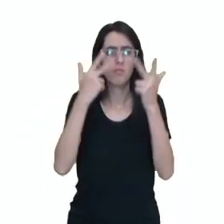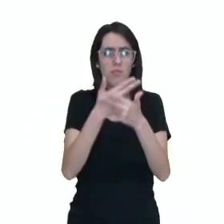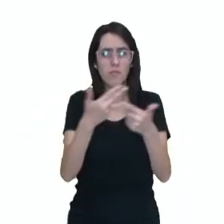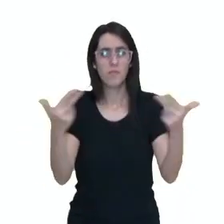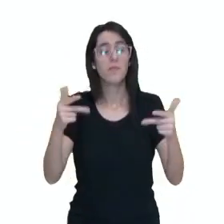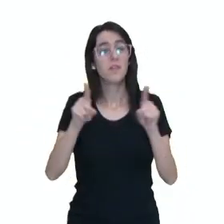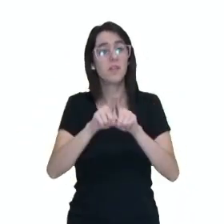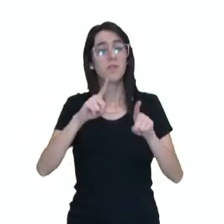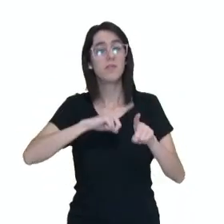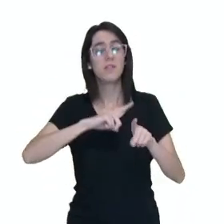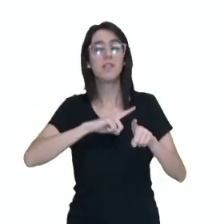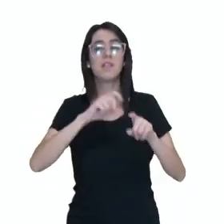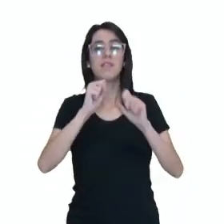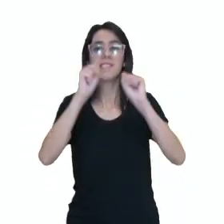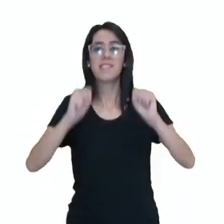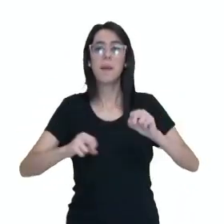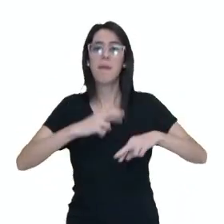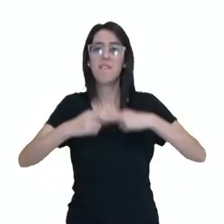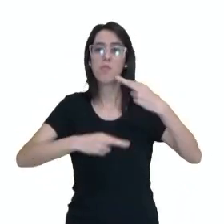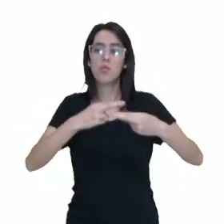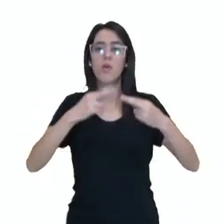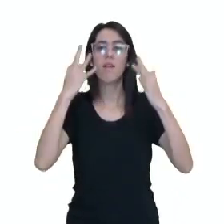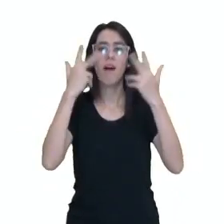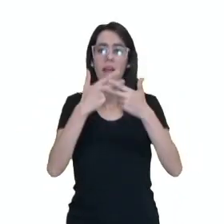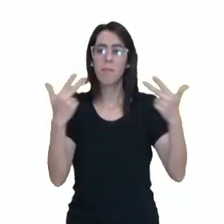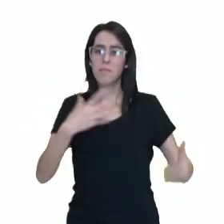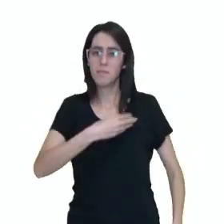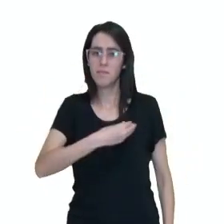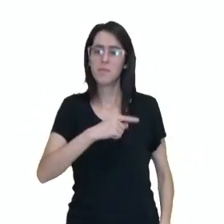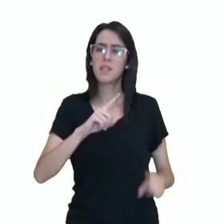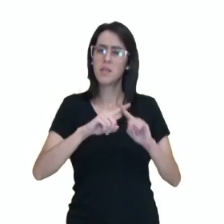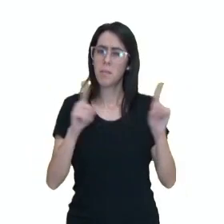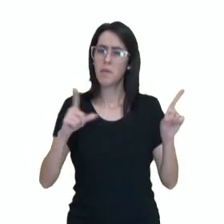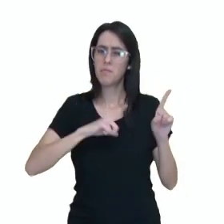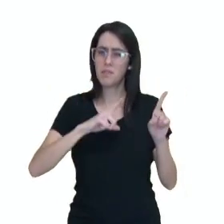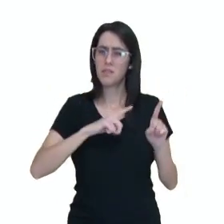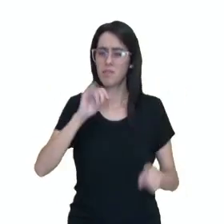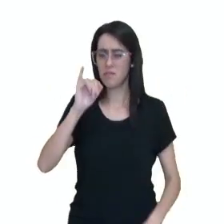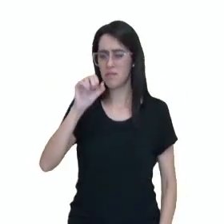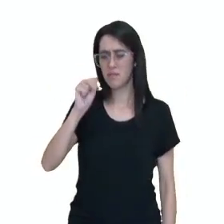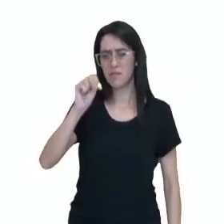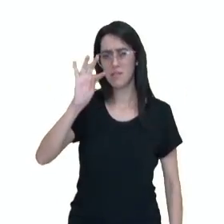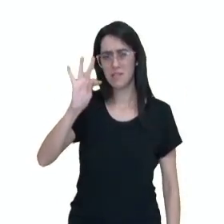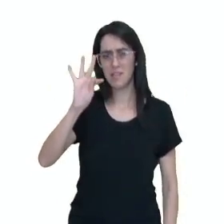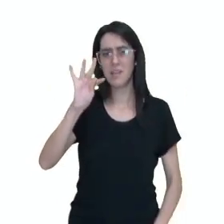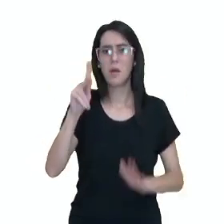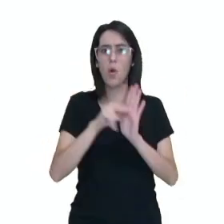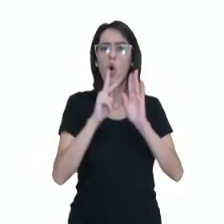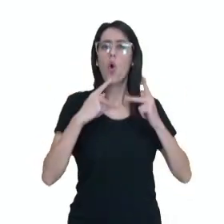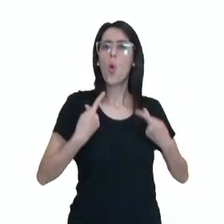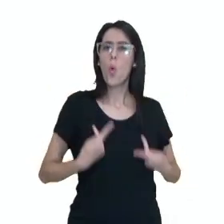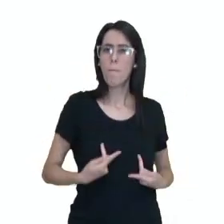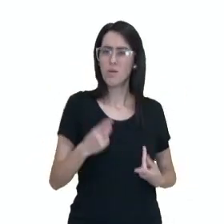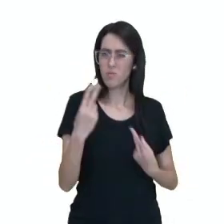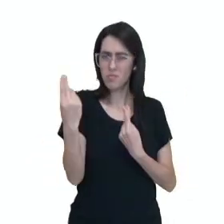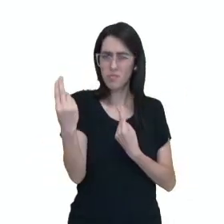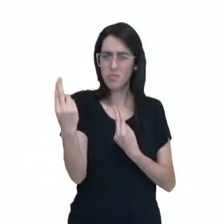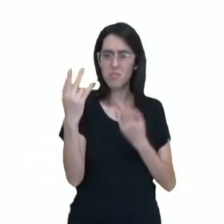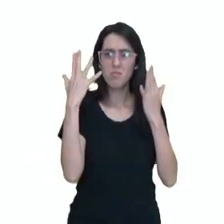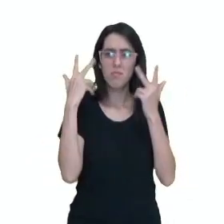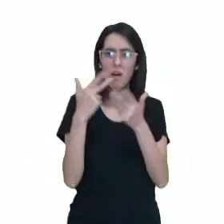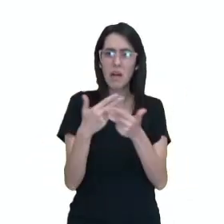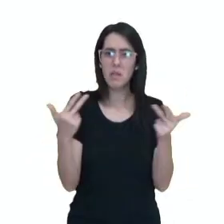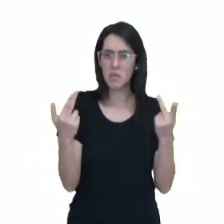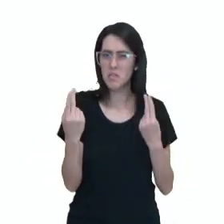dos mamíferos, mas será que as infecções sexualmente transmissíveis que afetam humanos, elas são as mesmas que afetam